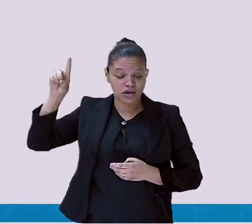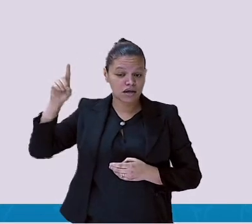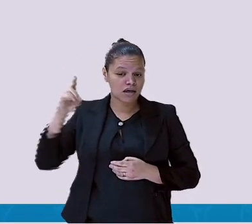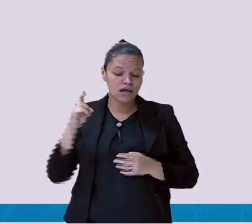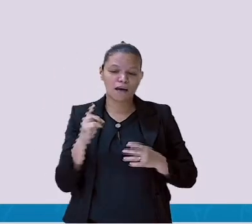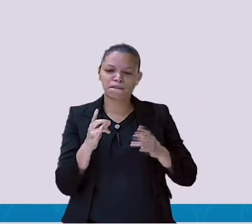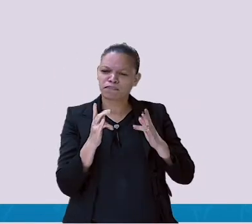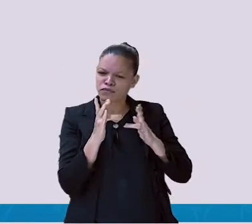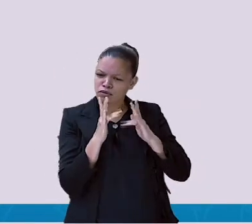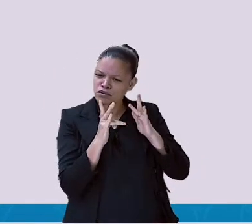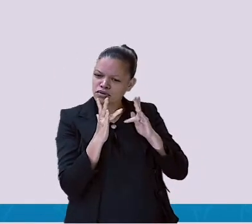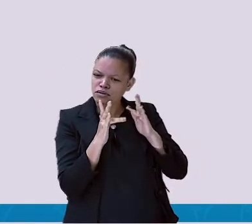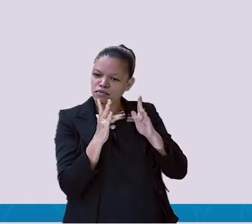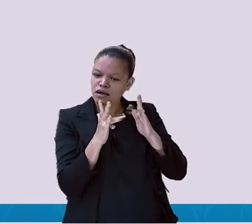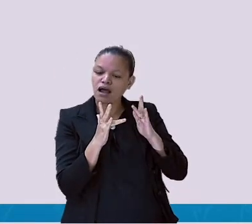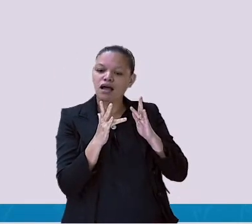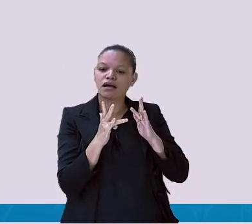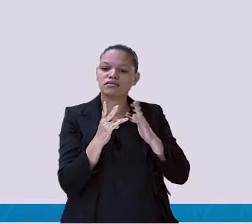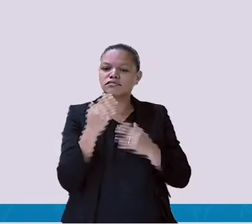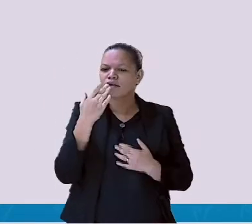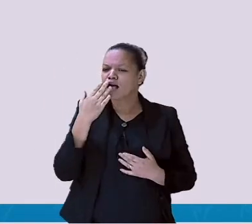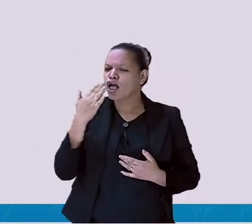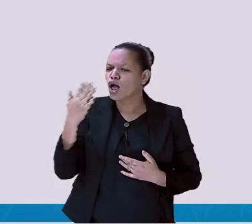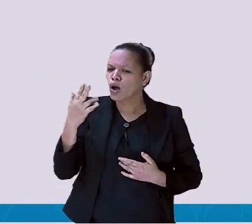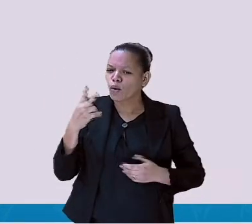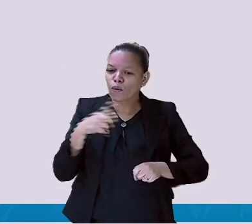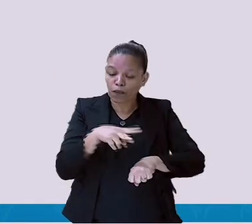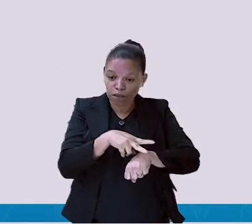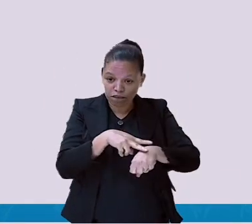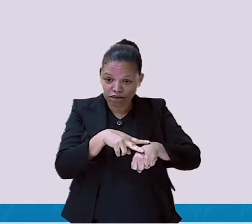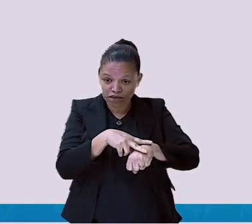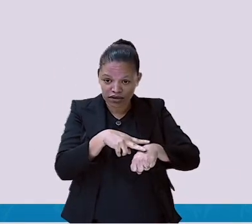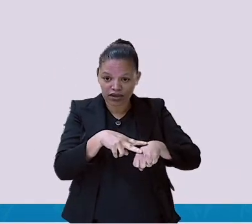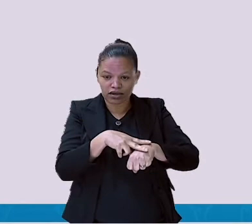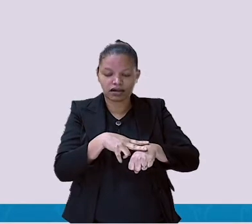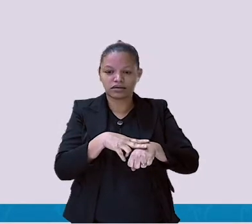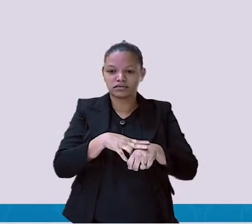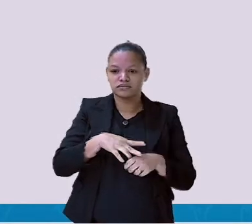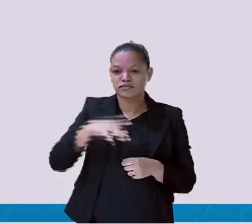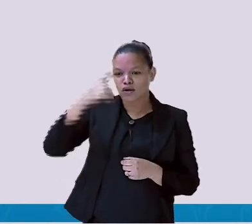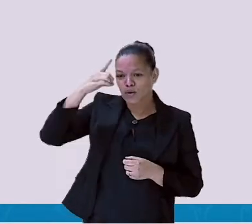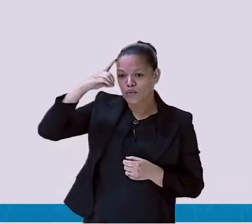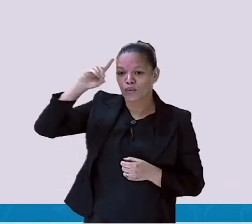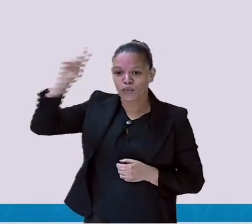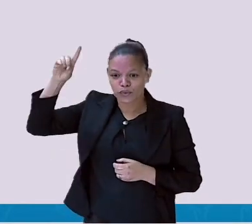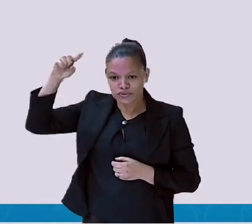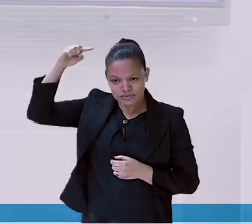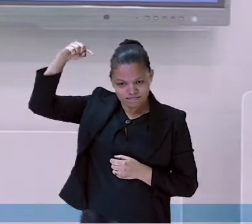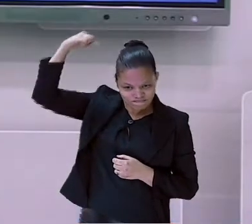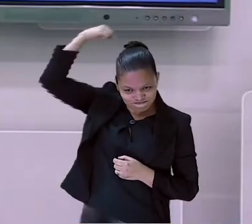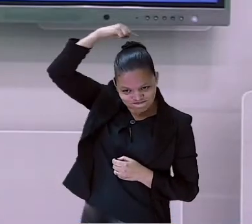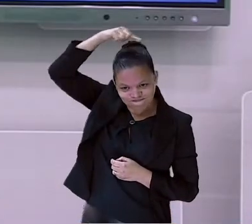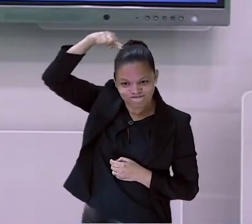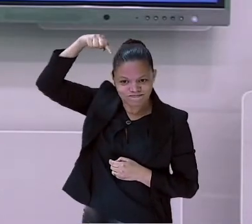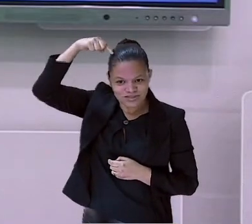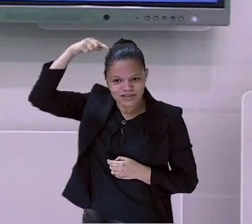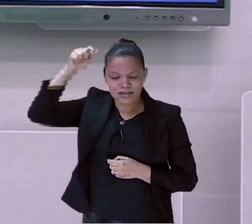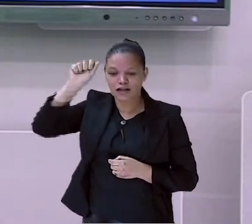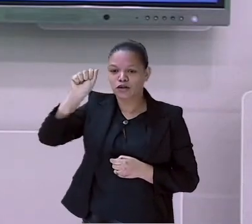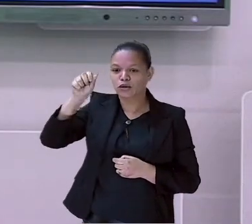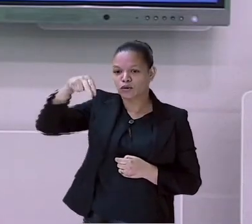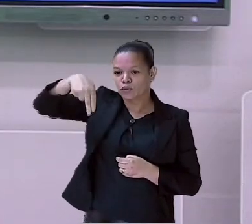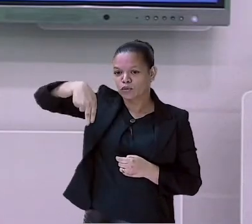Outra tabela existente no seu dia a dia, quando você chega lá no açougue do supermercado ou no supermercado em si.